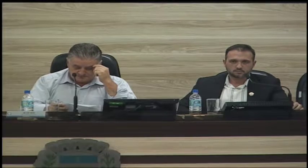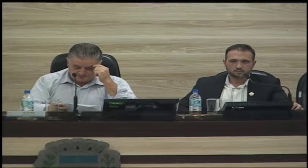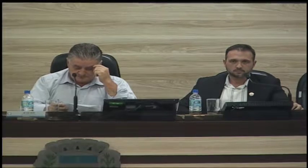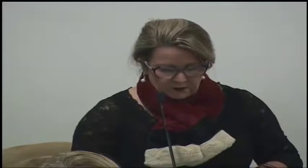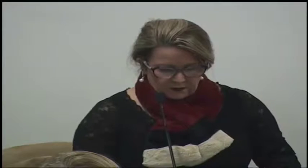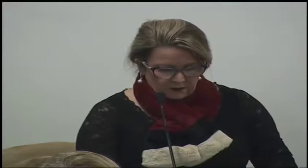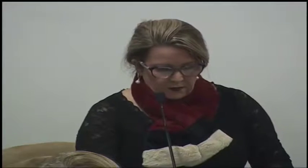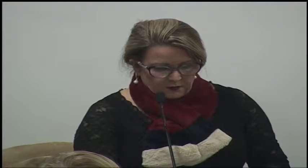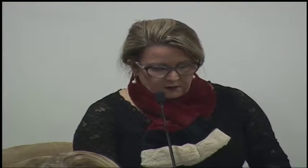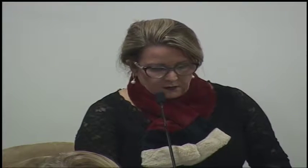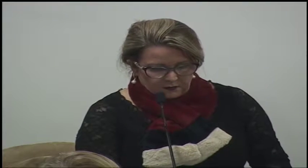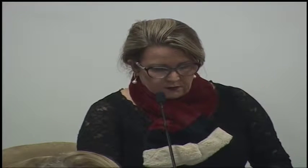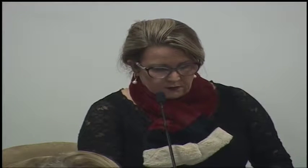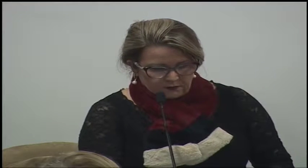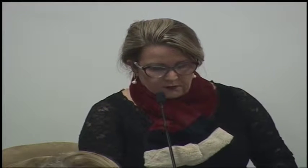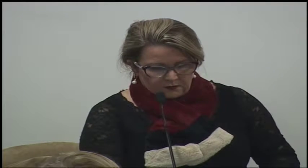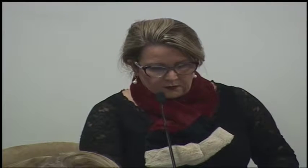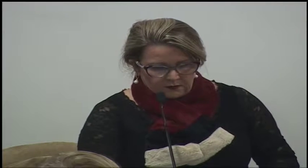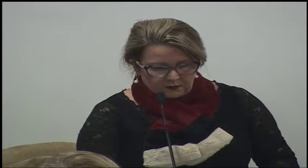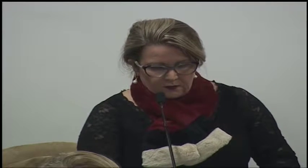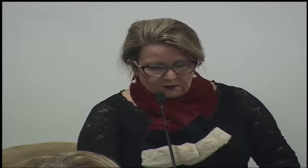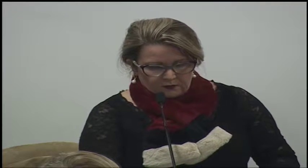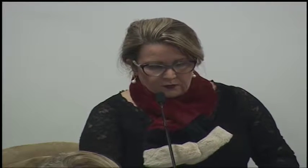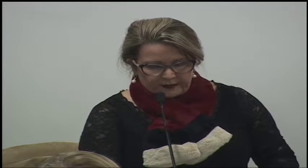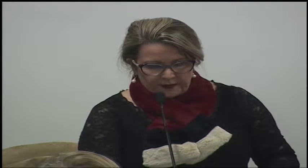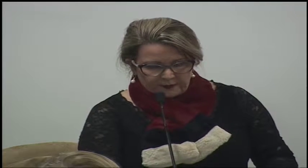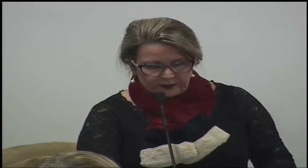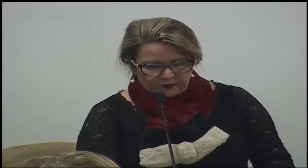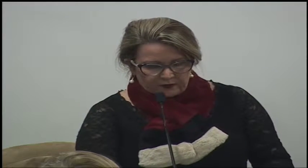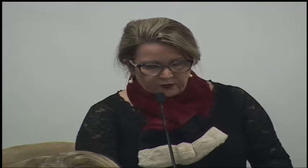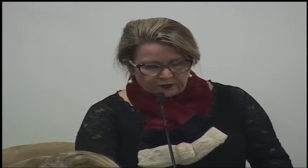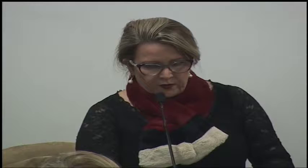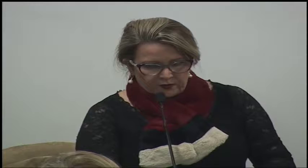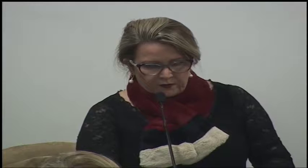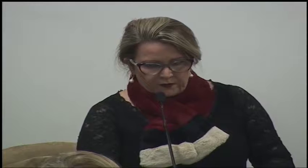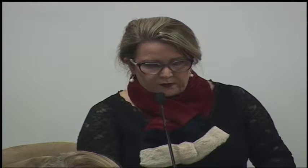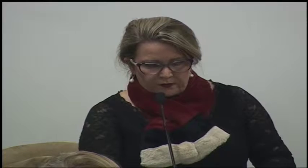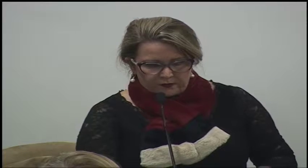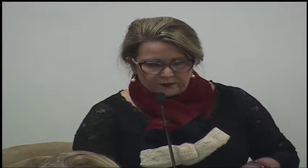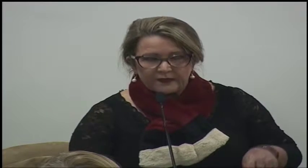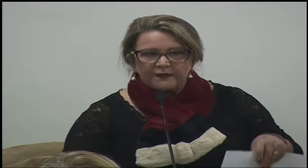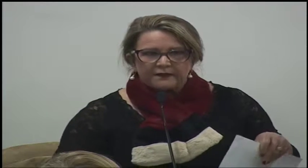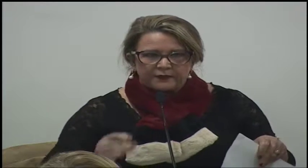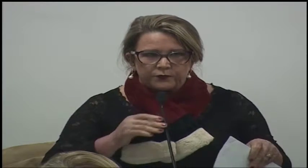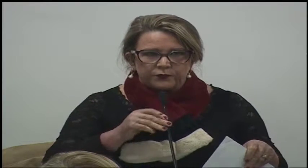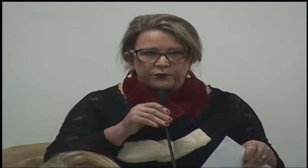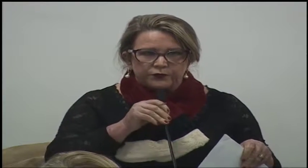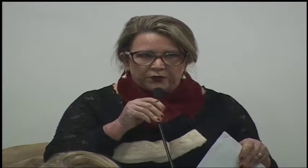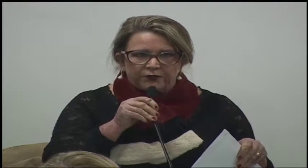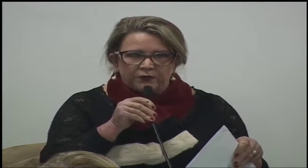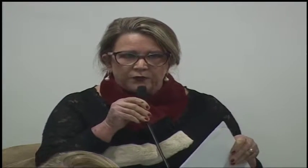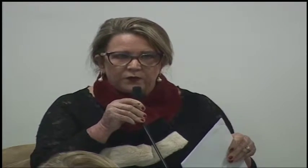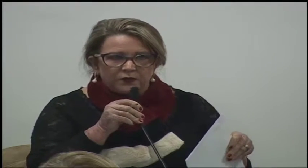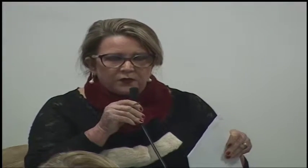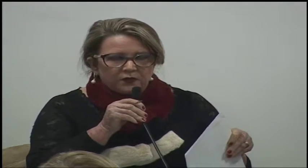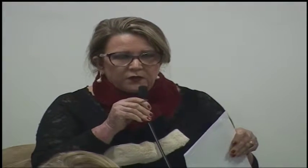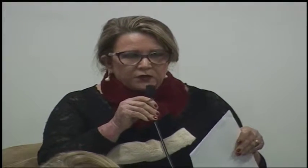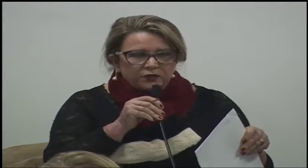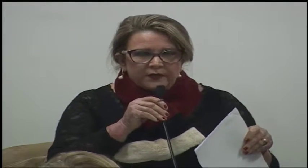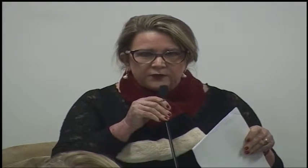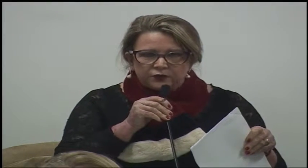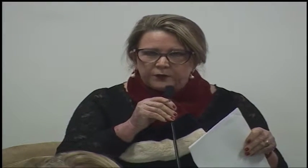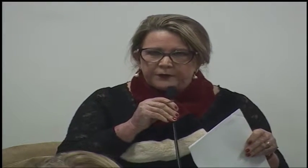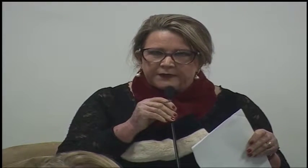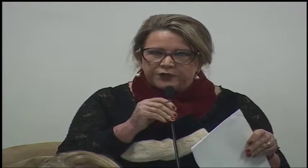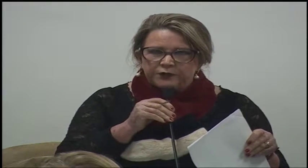O requerimento anterior eu até entendo o que o senhor falou.